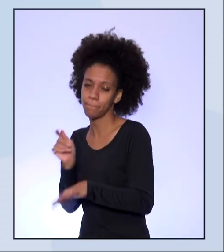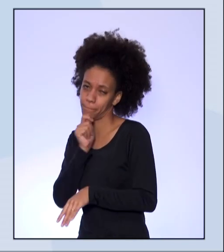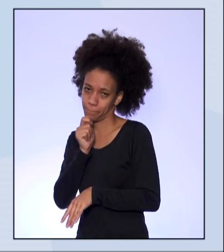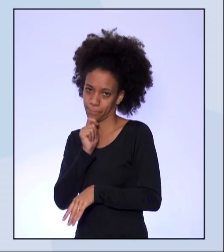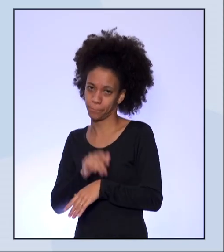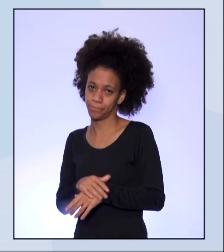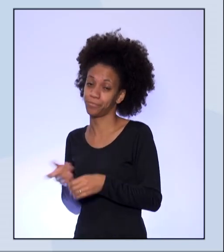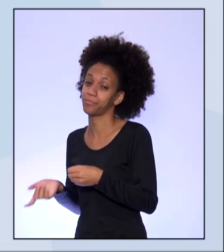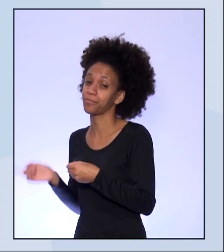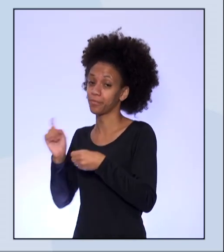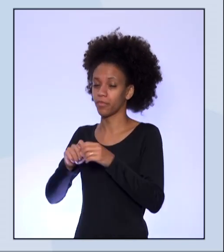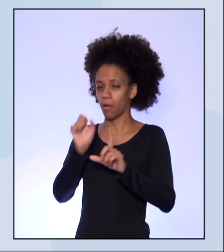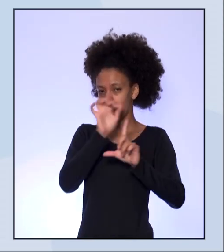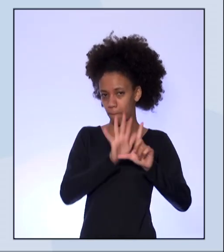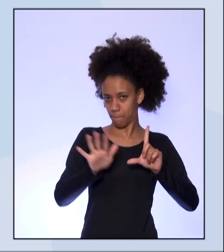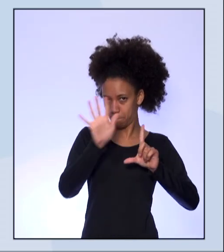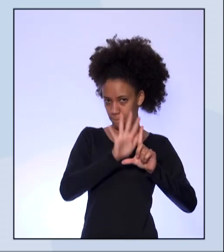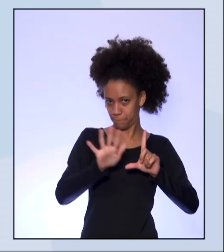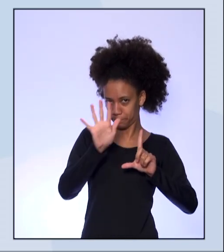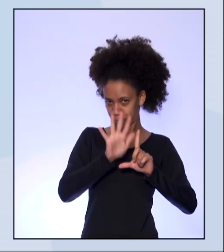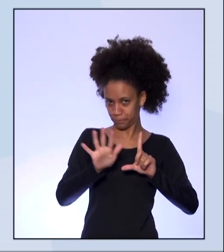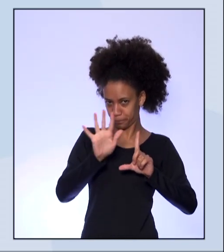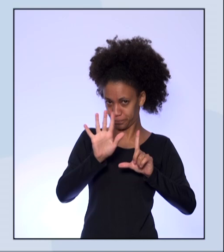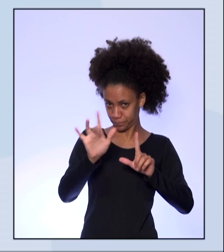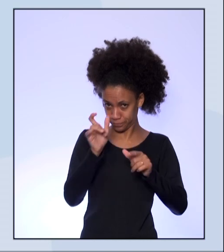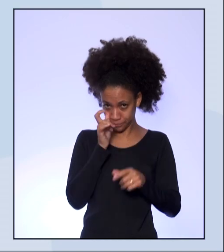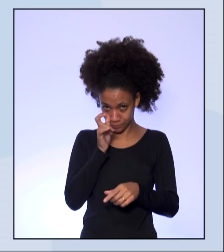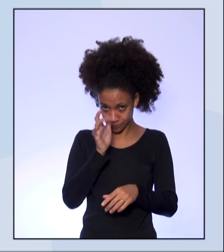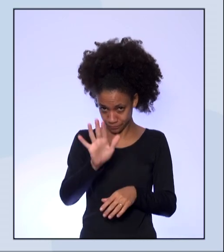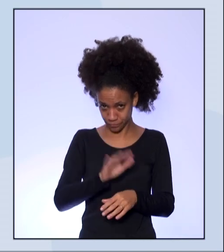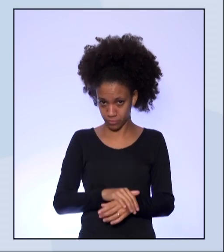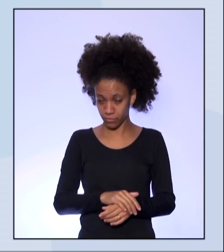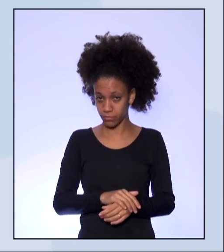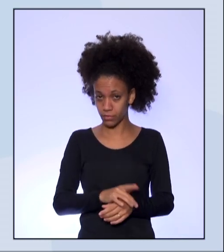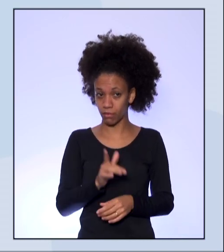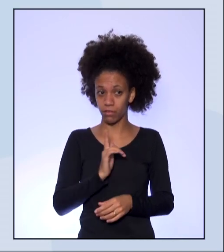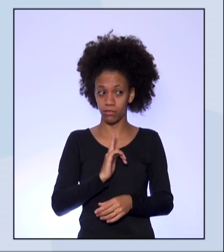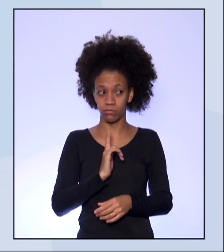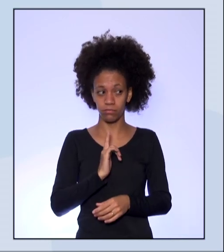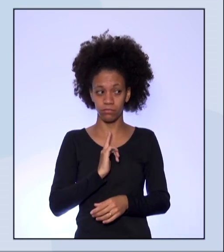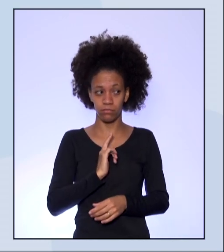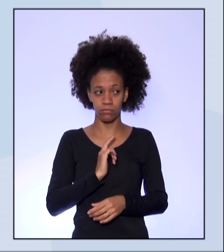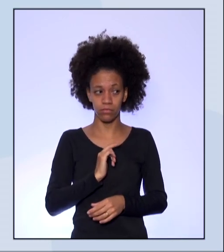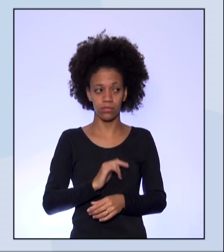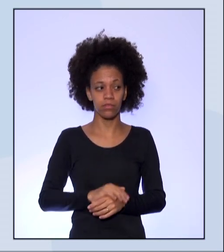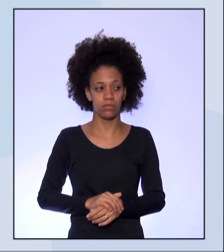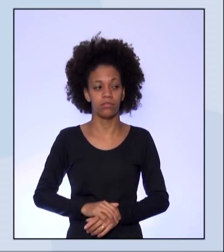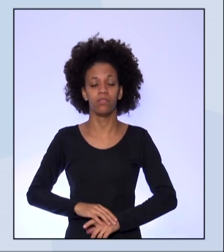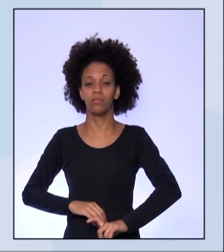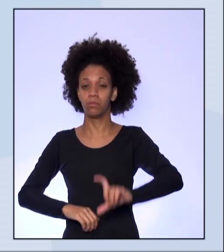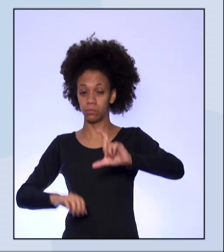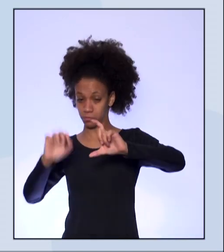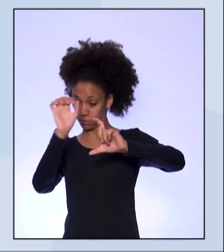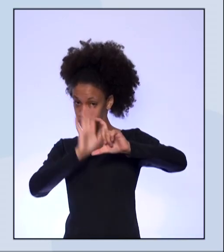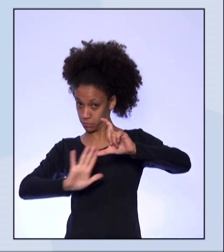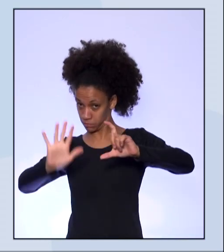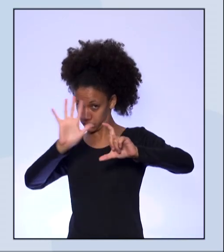vou voltar de novo, Eu quero que vocês observem bem. A gente tem intolerância nossa de cada dia. O outro fala, minha